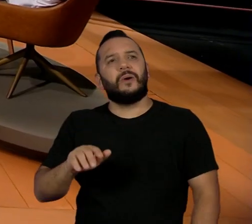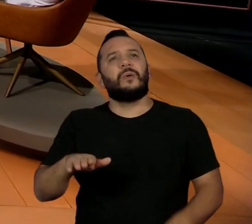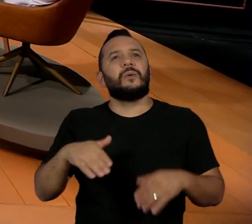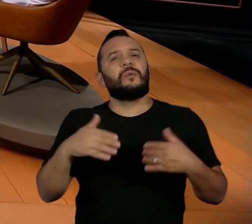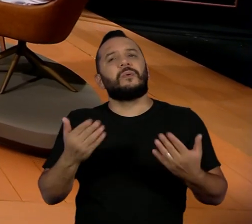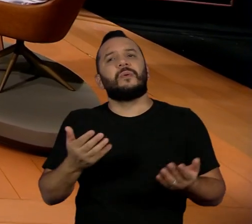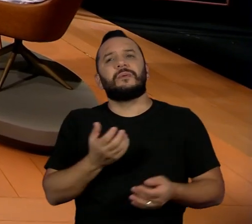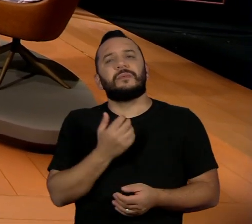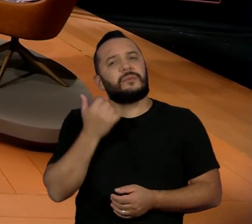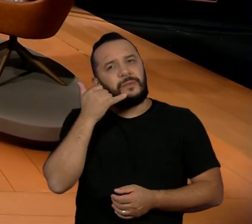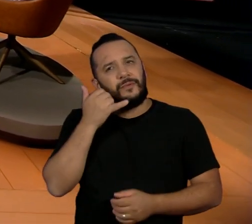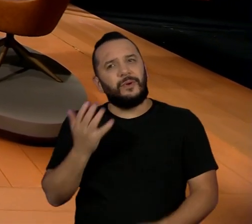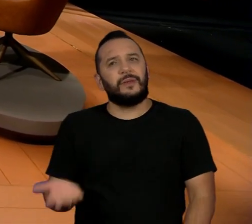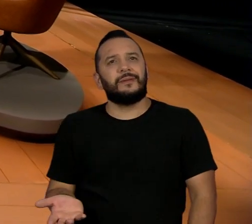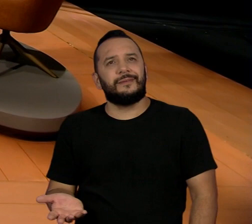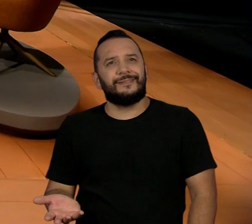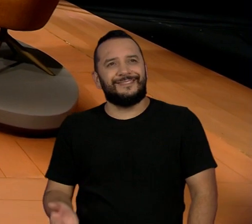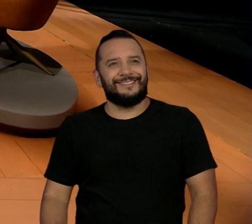telefônico.